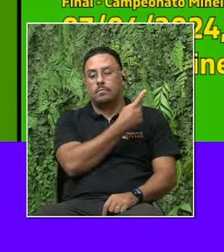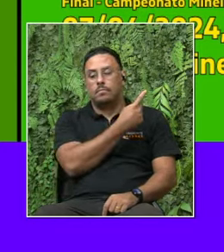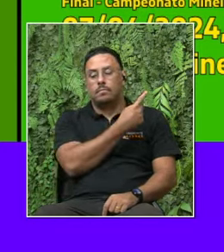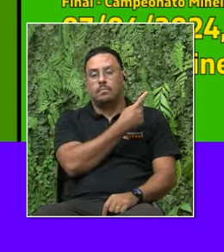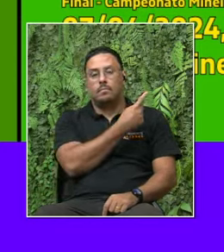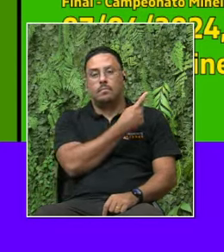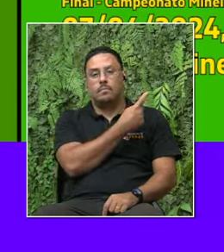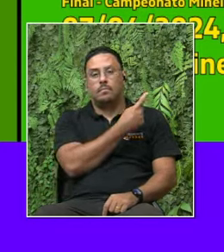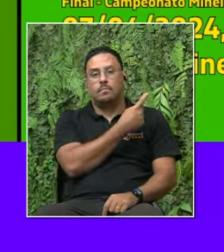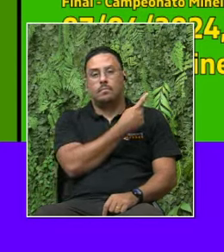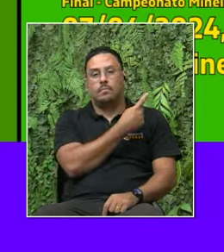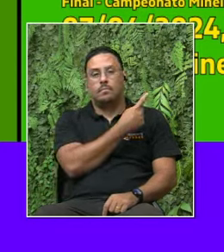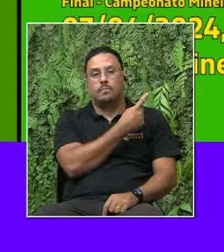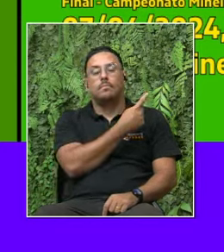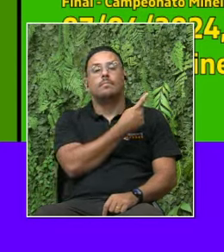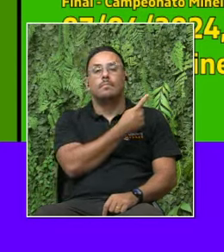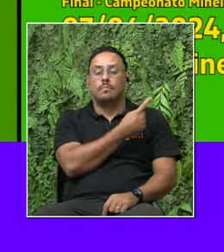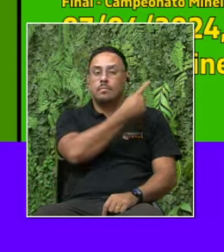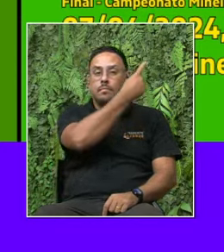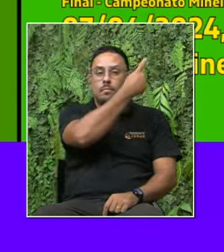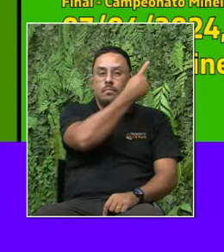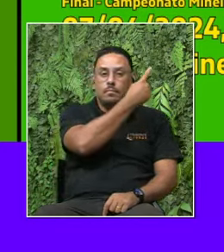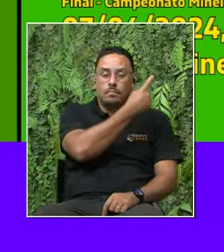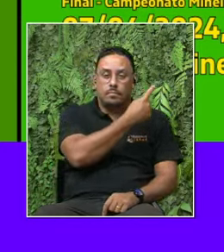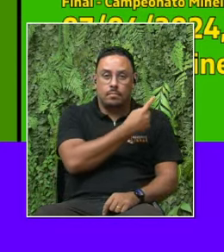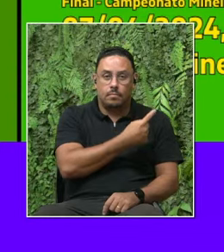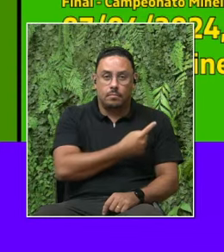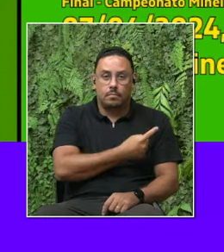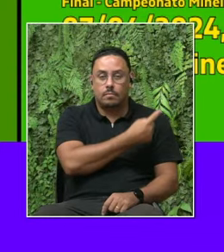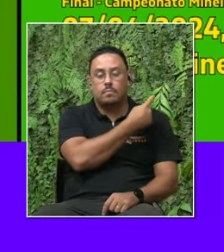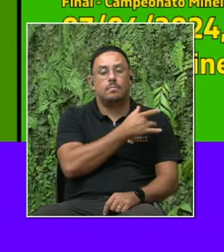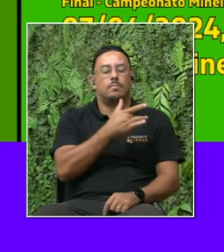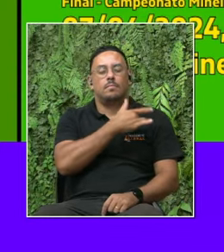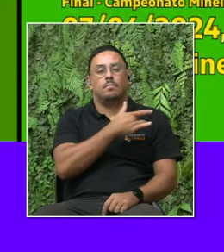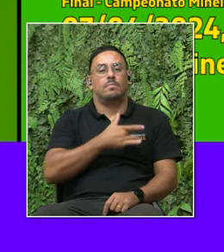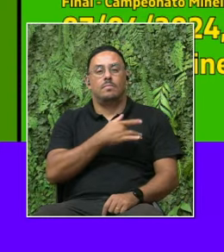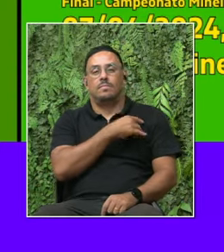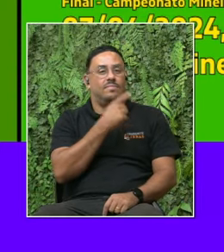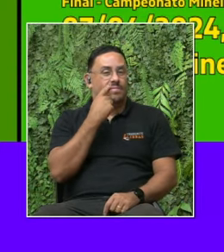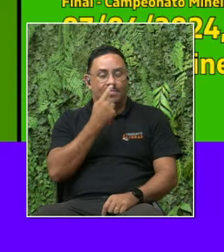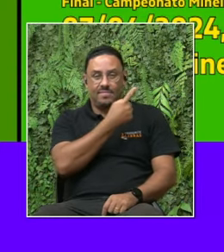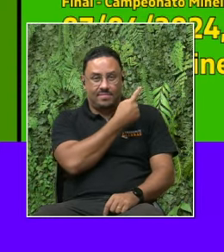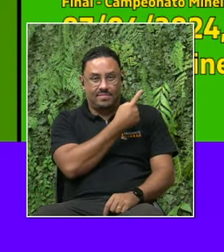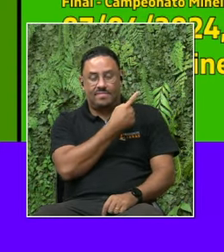Lucas Silva e Vital Mateus Pereira Artur Gomes e Dino esse o